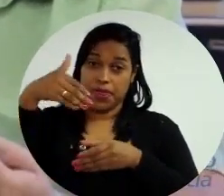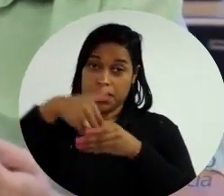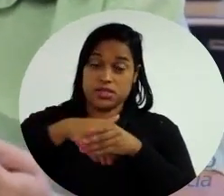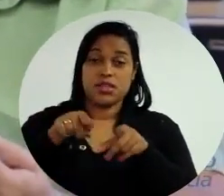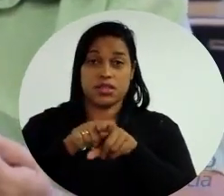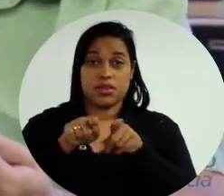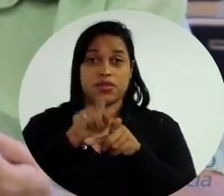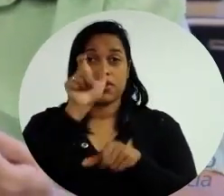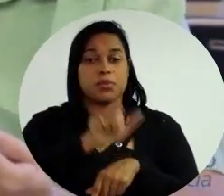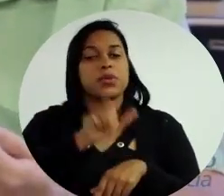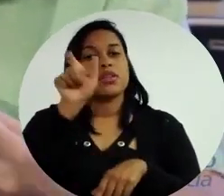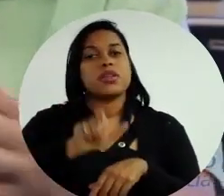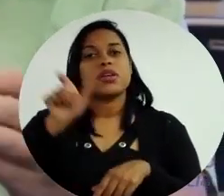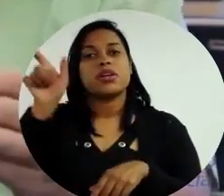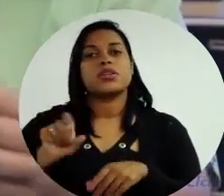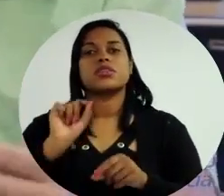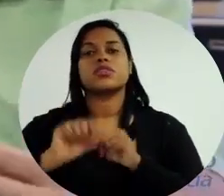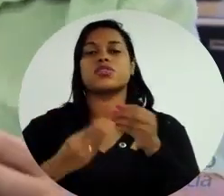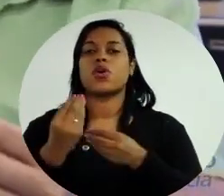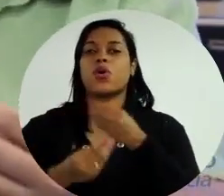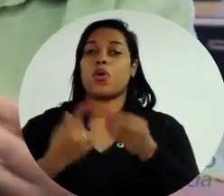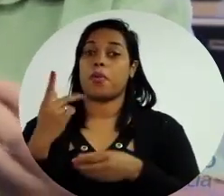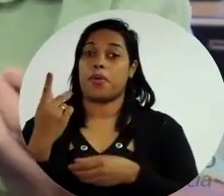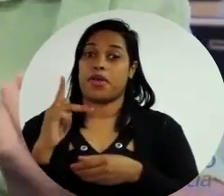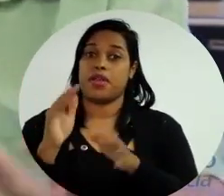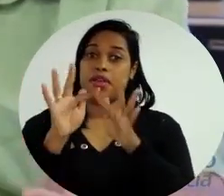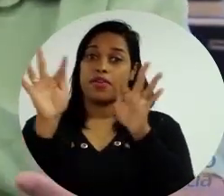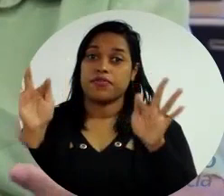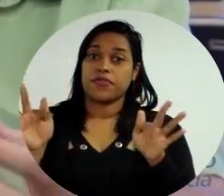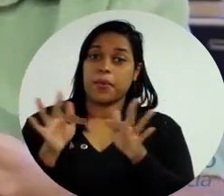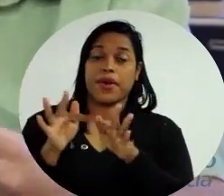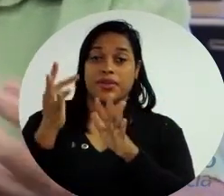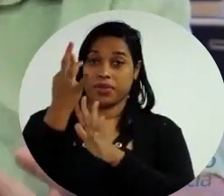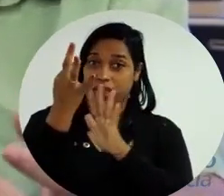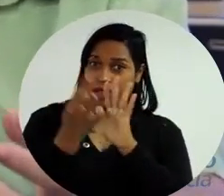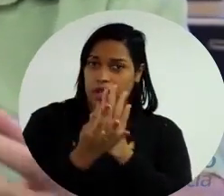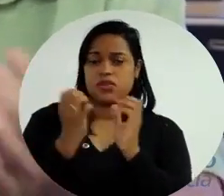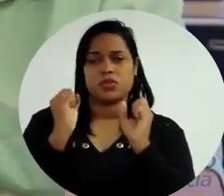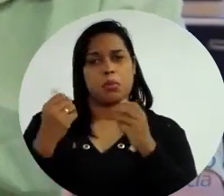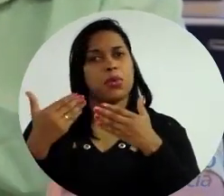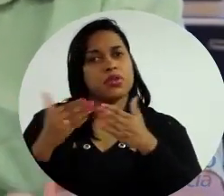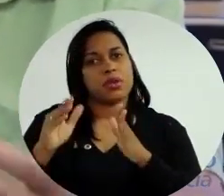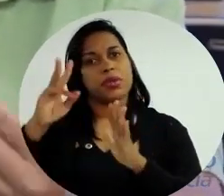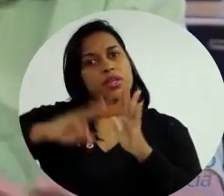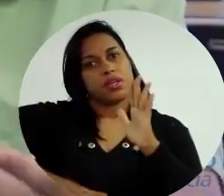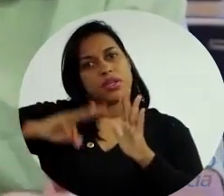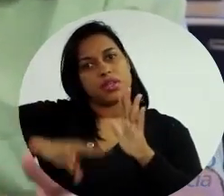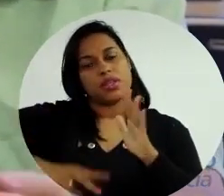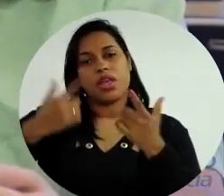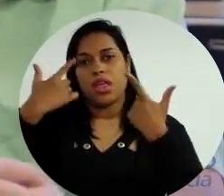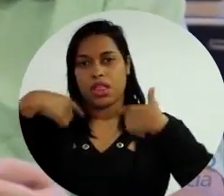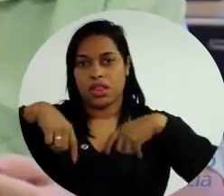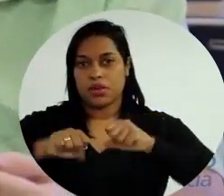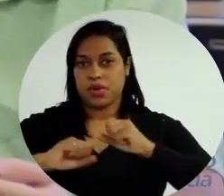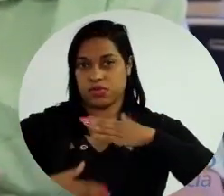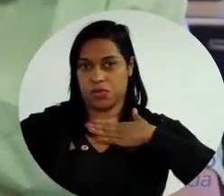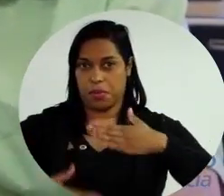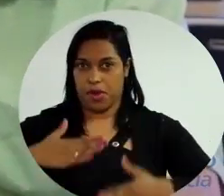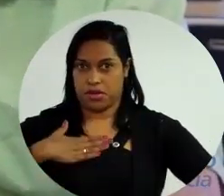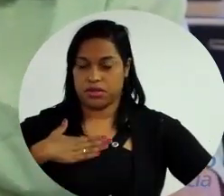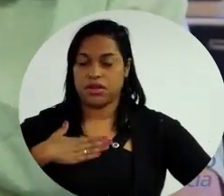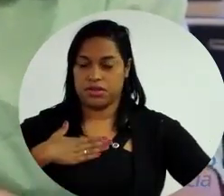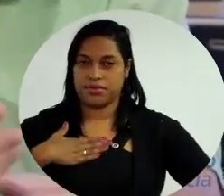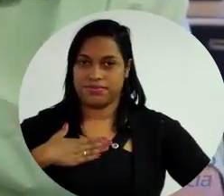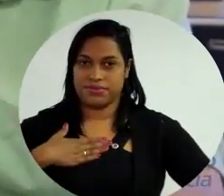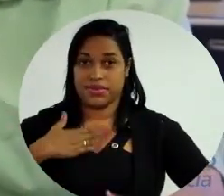também tem a característica de, como ele é em formato texto, você pode abrir e ler ele em linguagem humana.